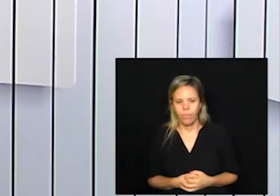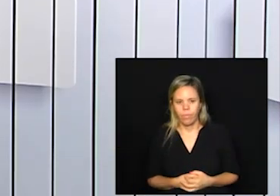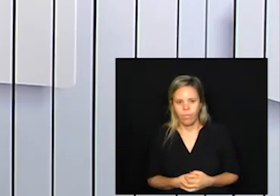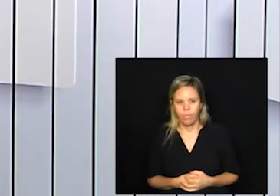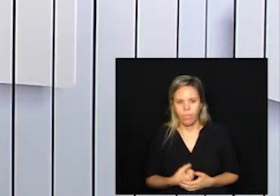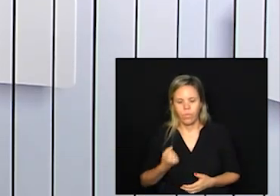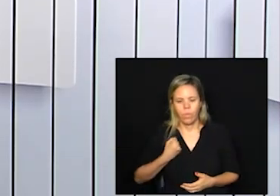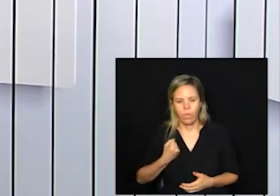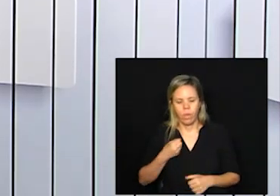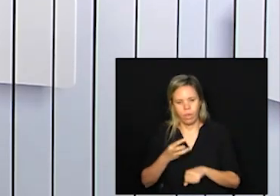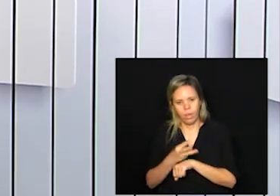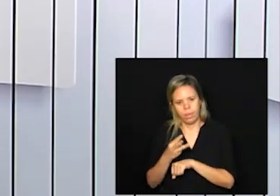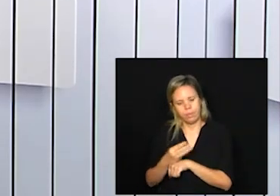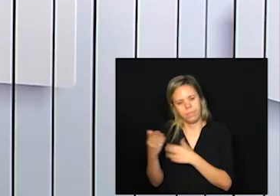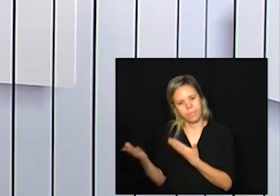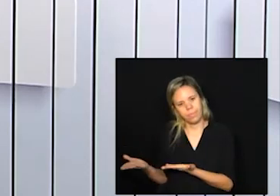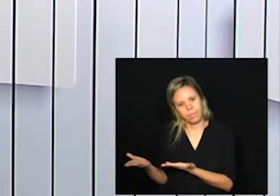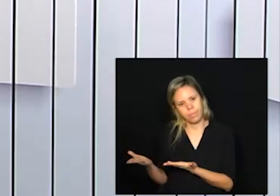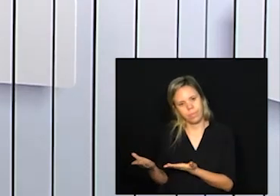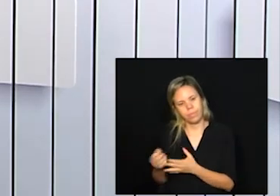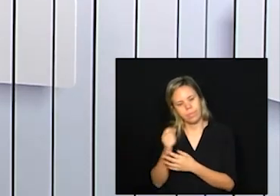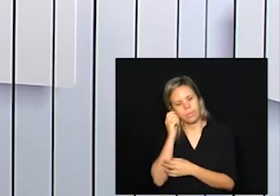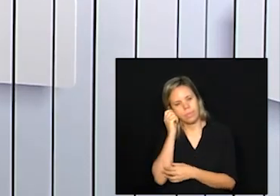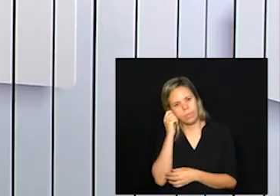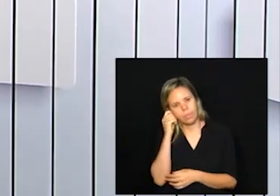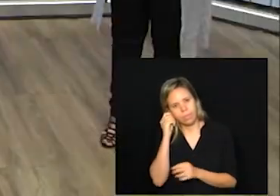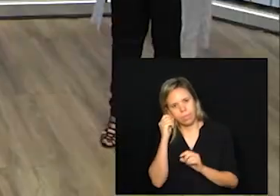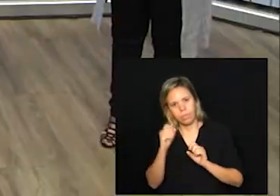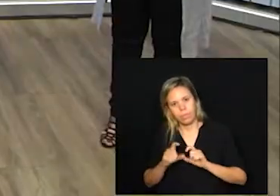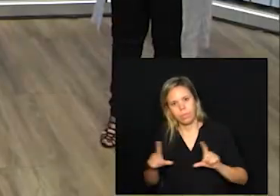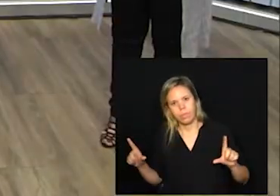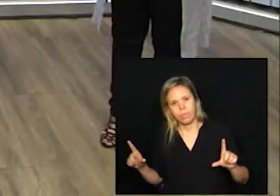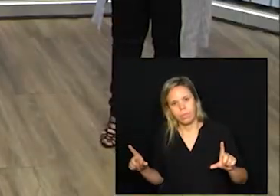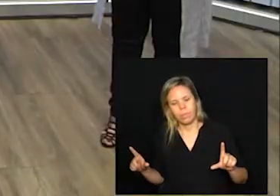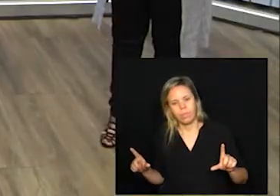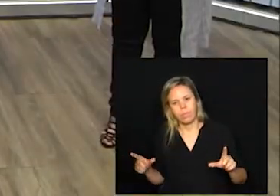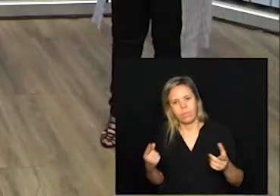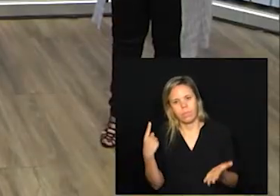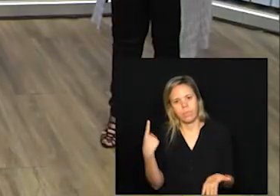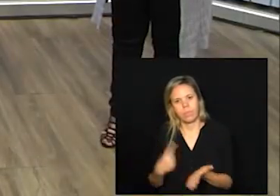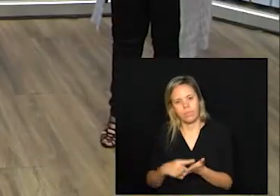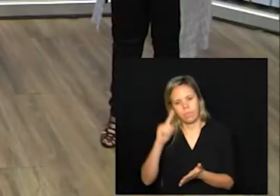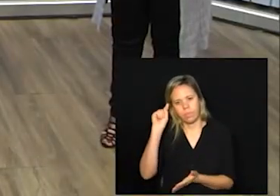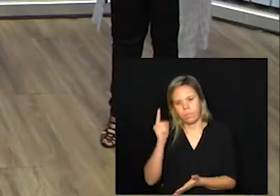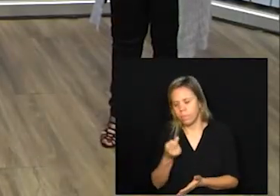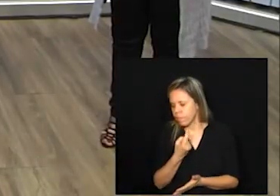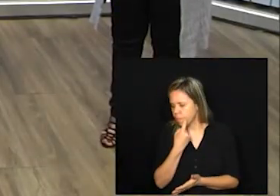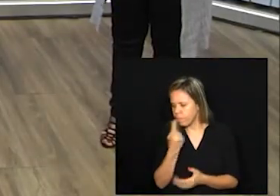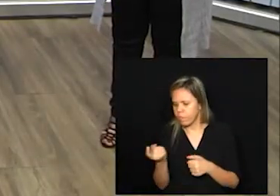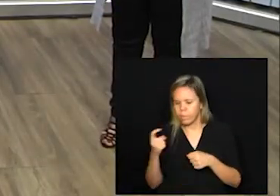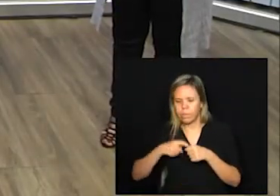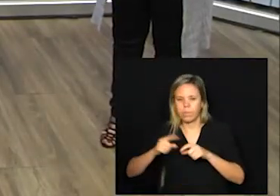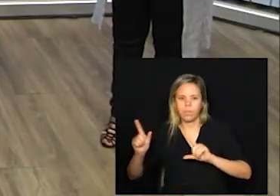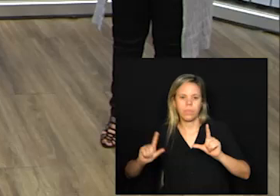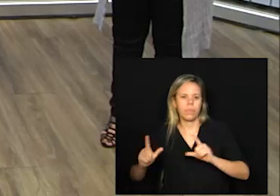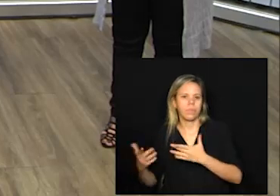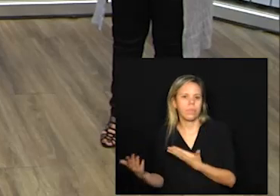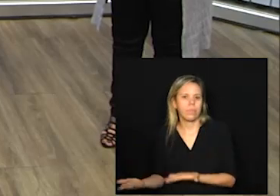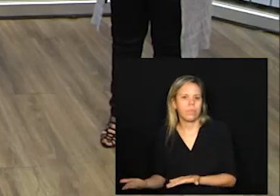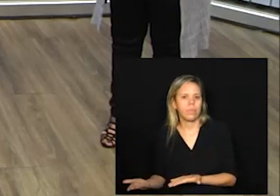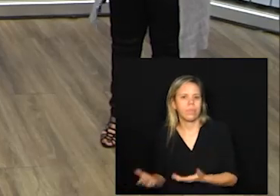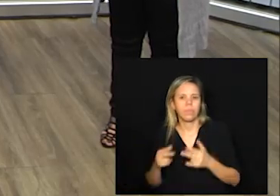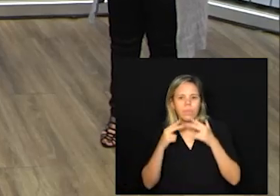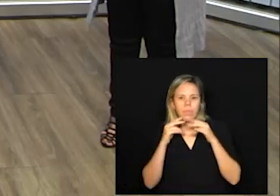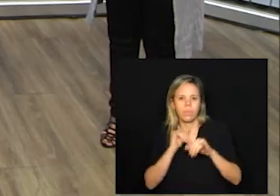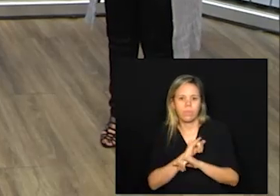97829-3776. O número do nosso WhatsApp está aqui na sua tela. Como combinado, a Mirna Abreu está de volta aos nossos estúdios, agora com